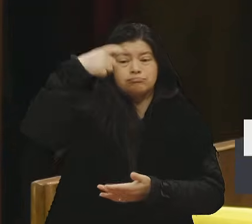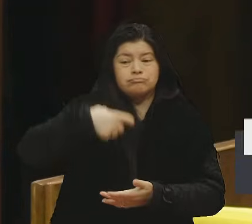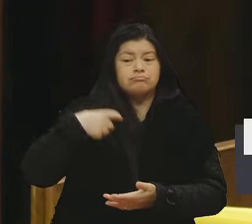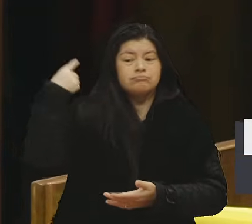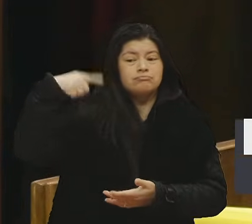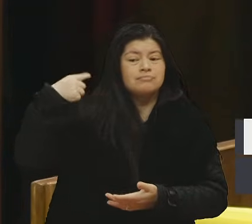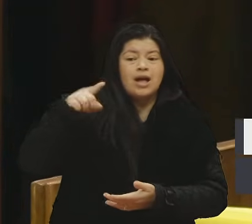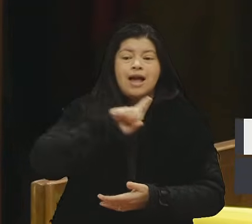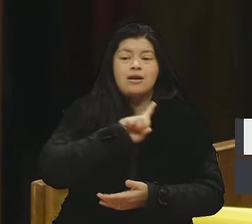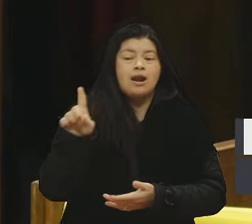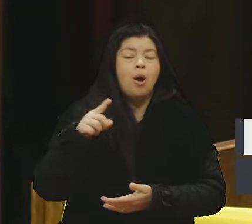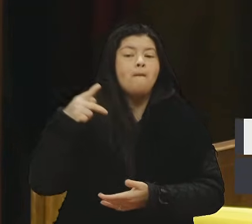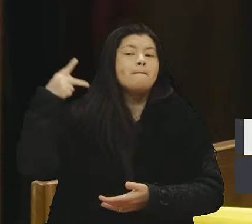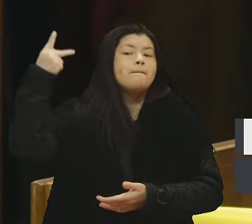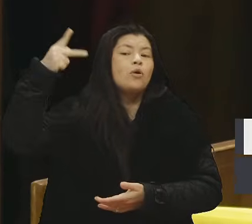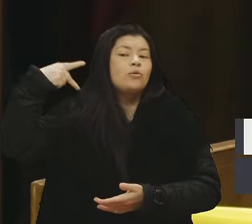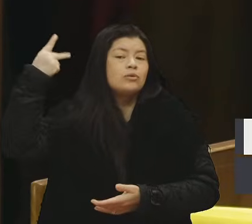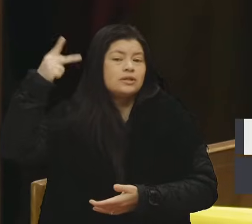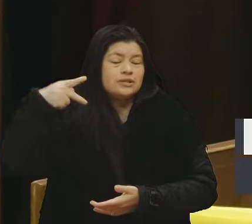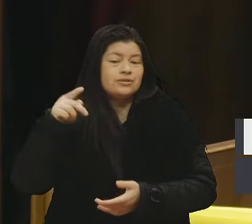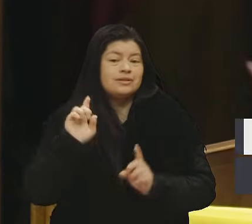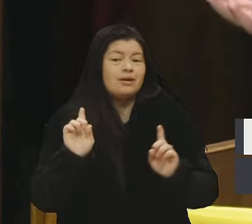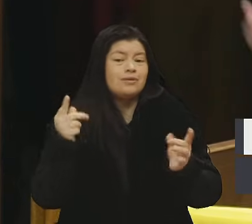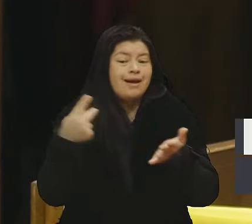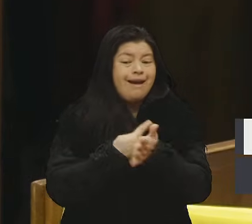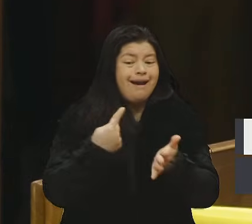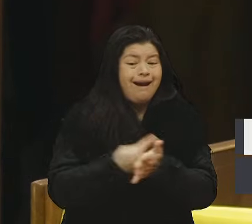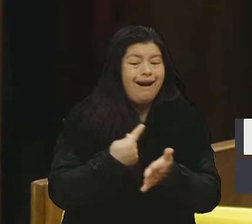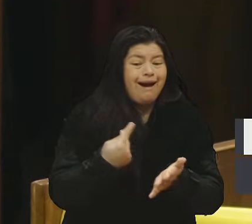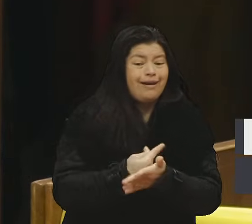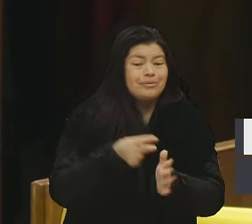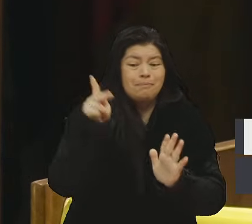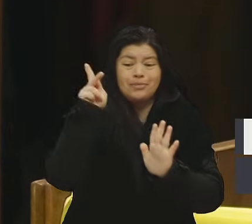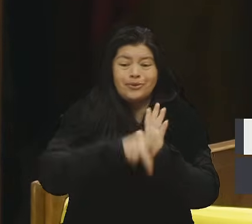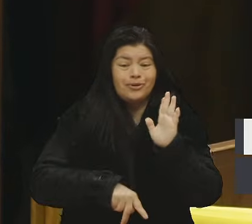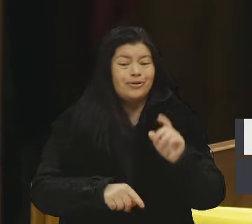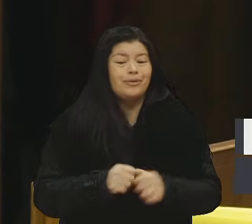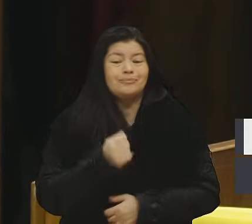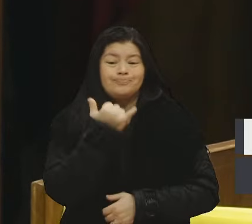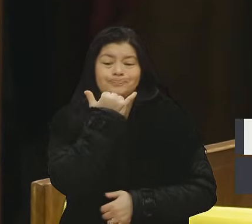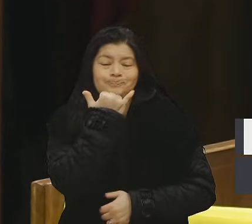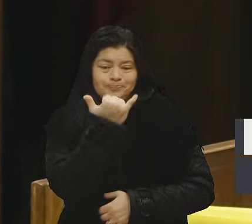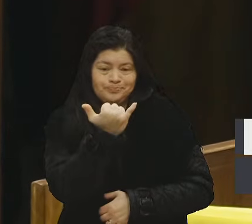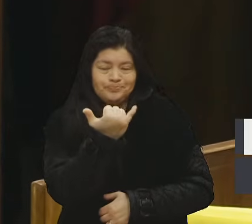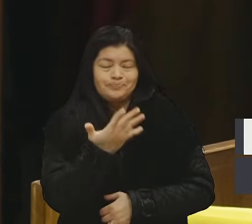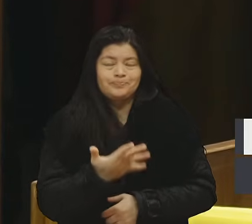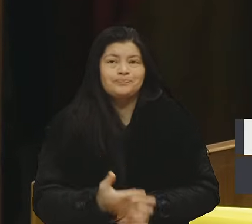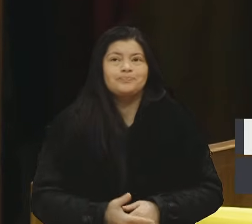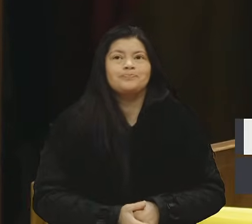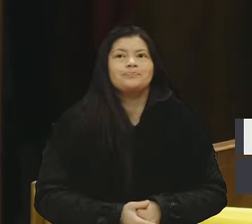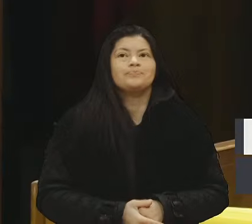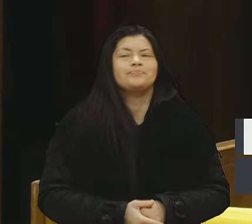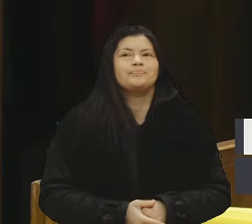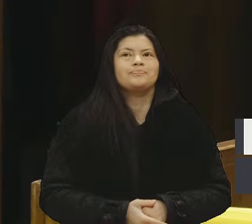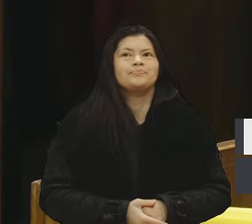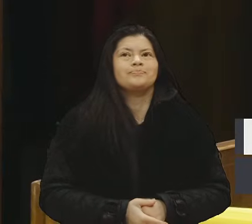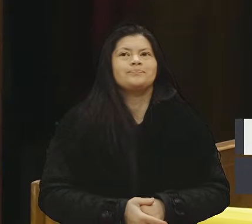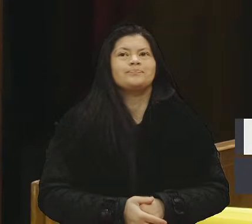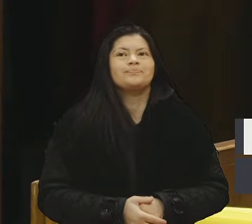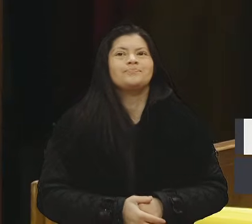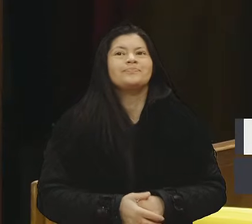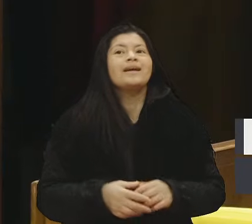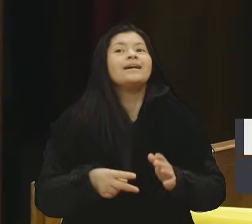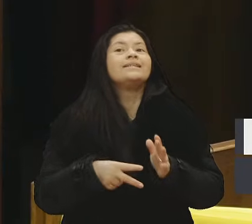político, então se eventualmente eu cometer algum erro de protocolo, deixem passar. A segunda coisa